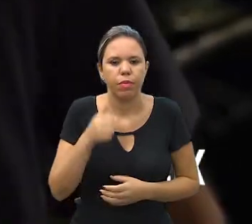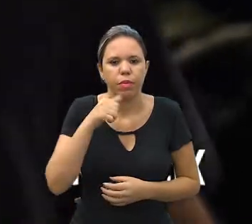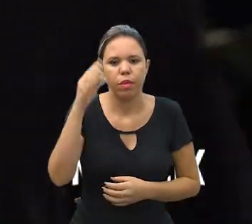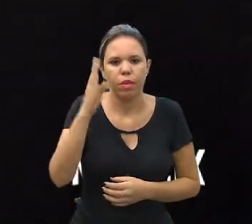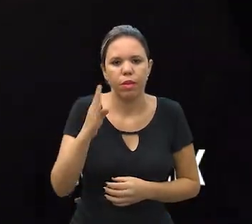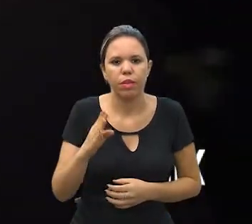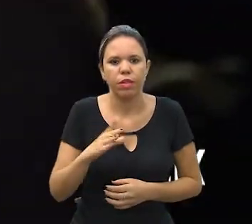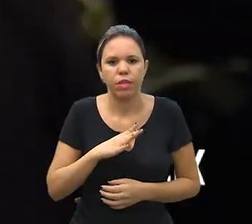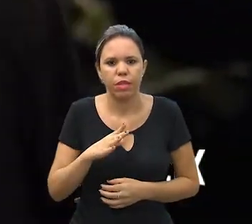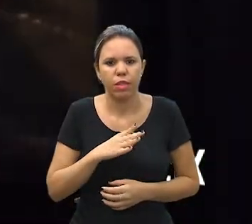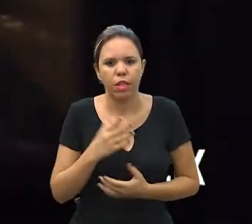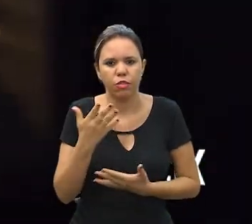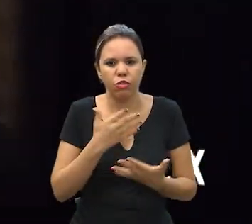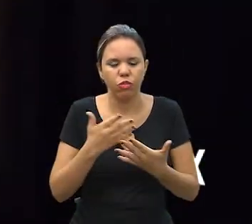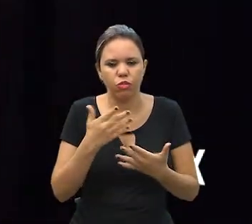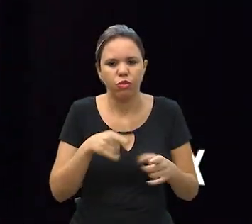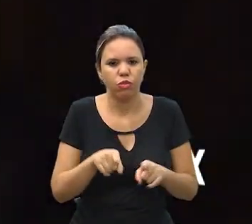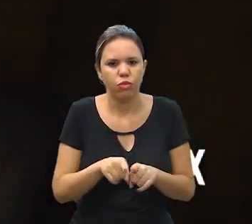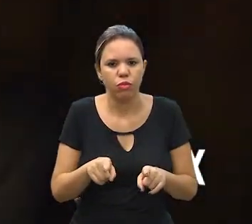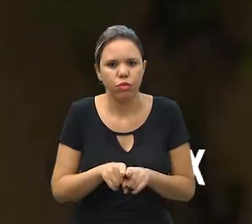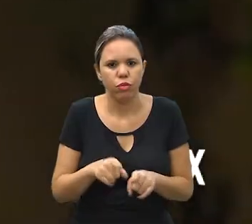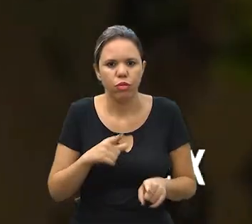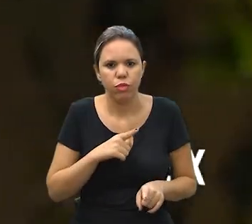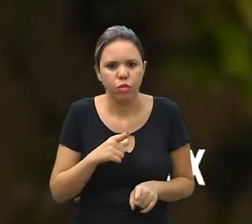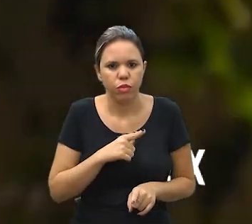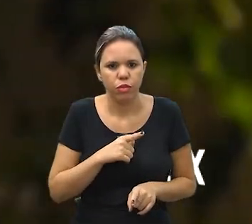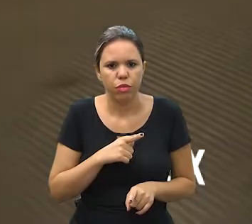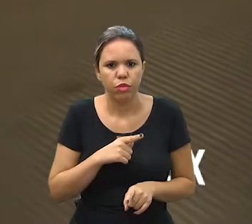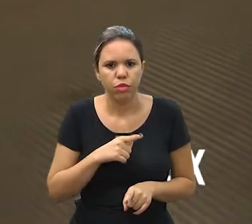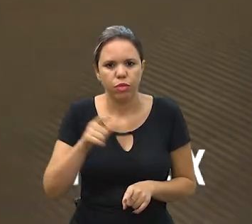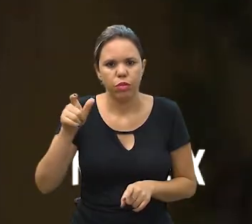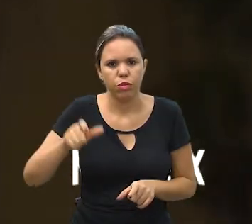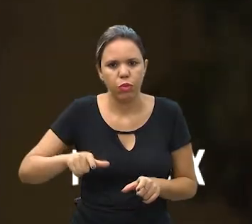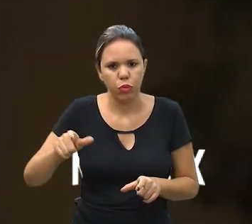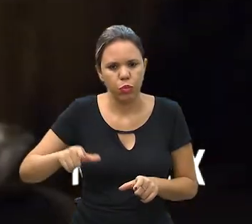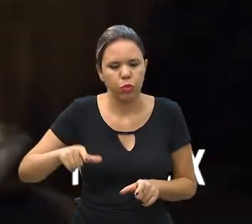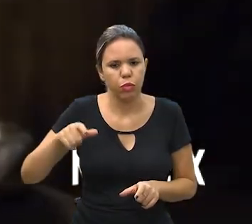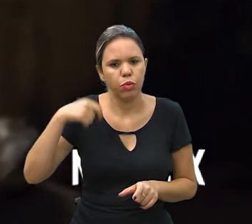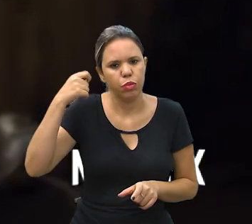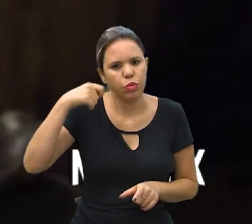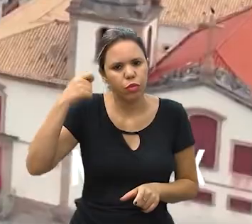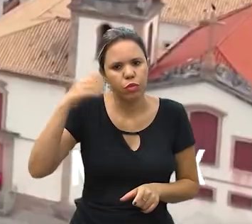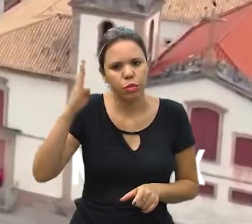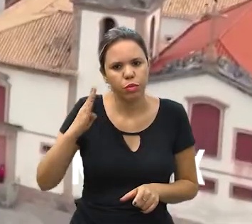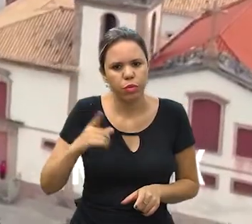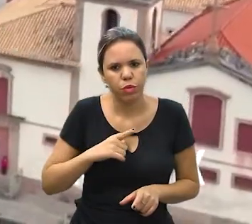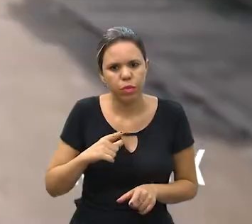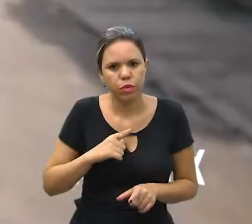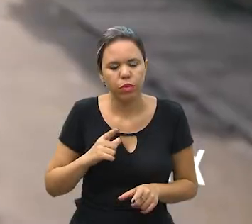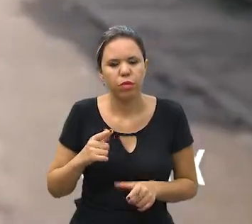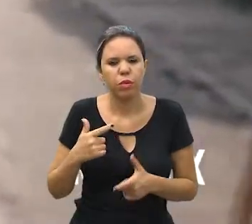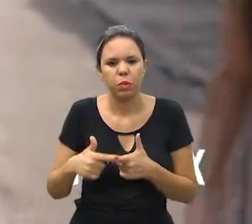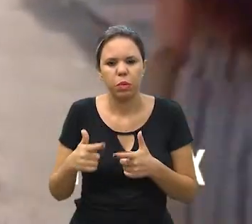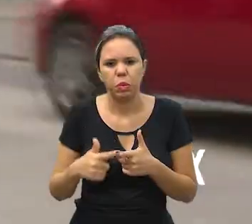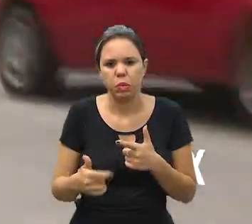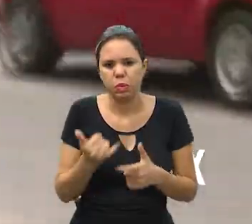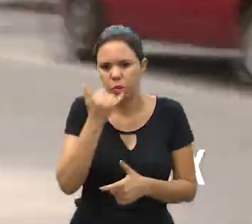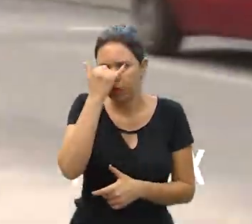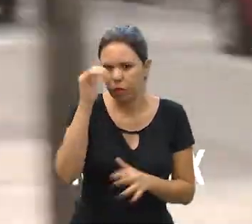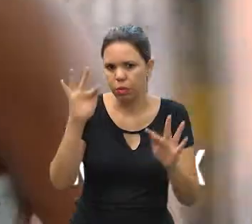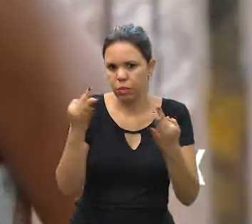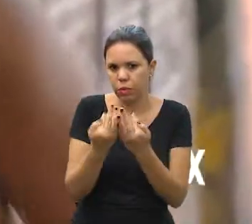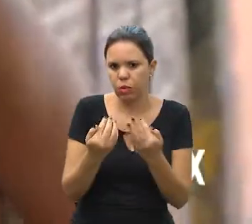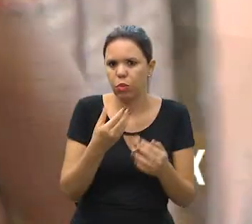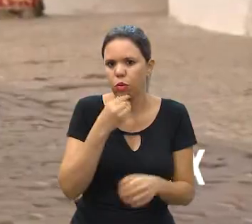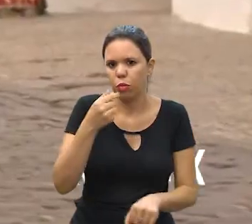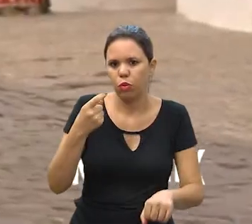a brasileira Cidade Invisível, que tem Marco Pigossi e Alessandra Negrini no elenco. Após uma tragédia familiar,